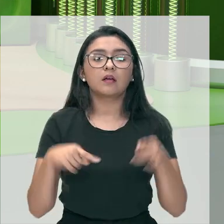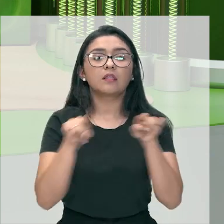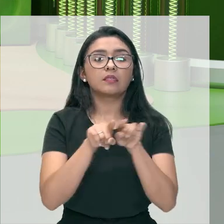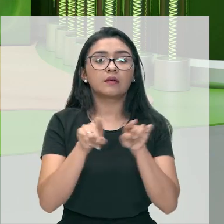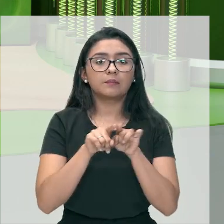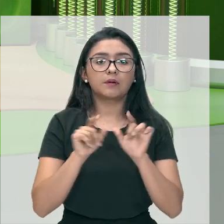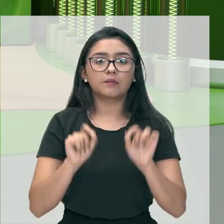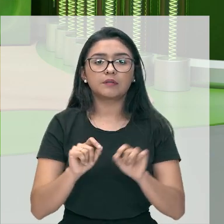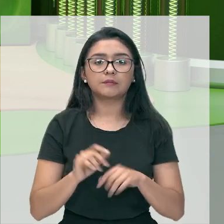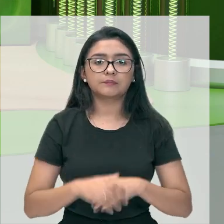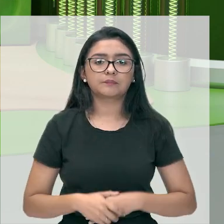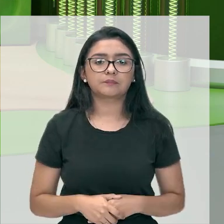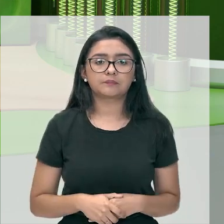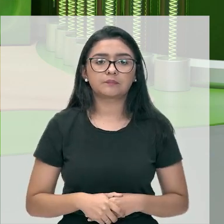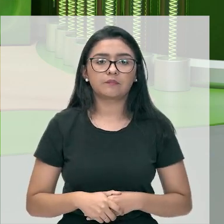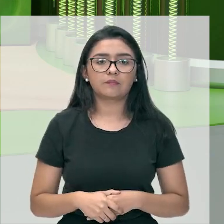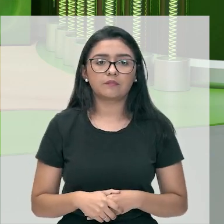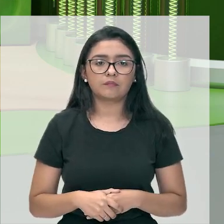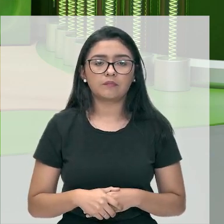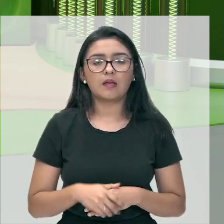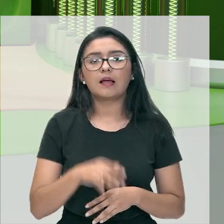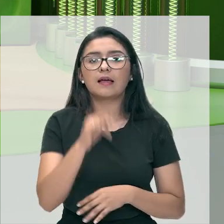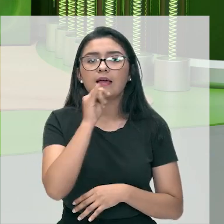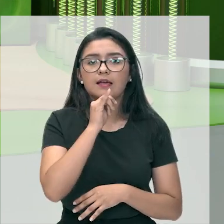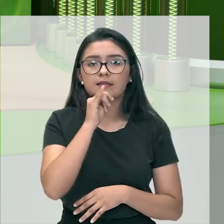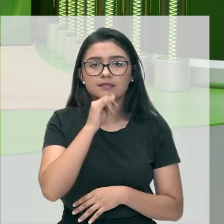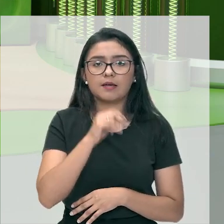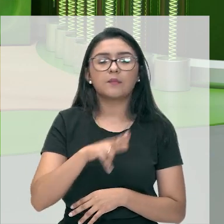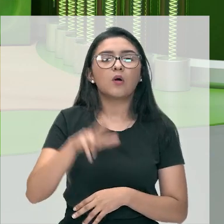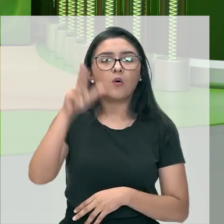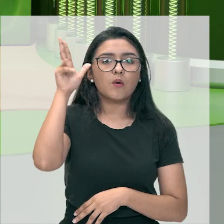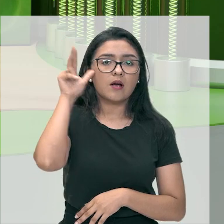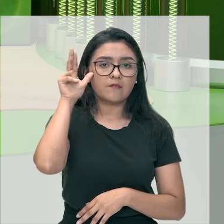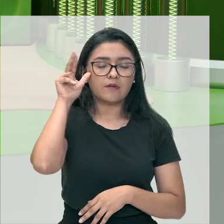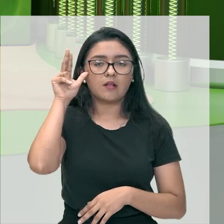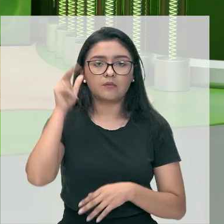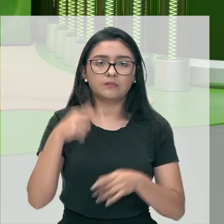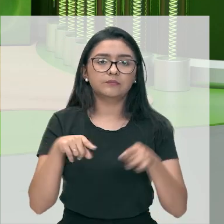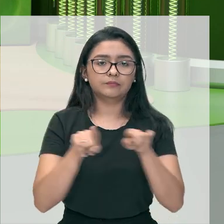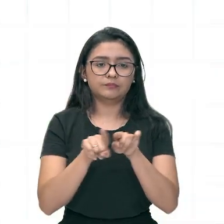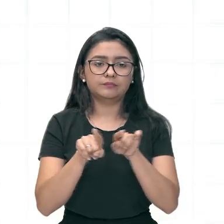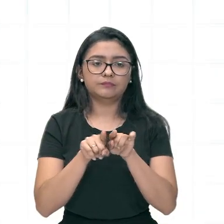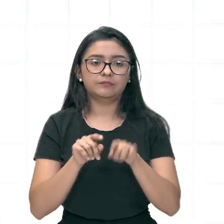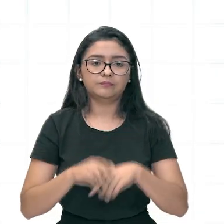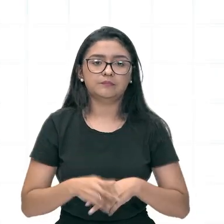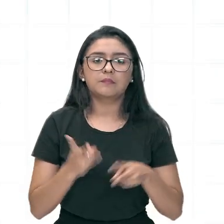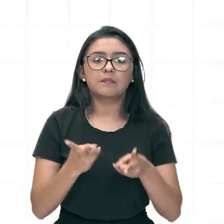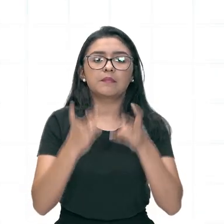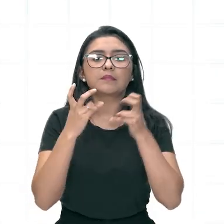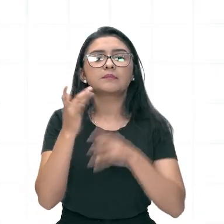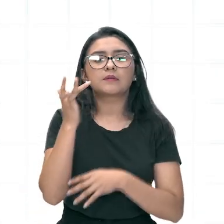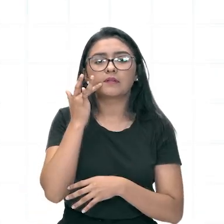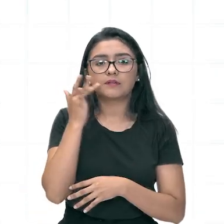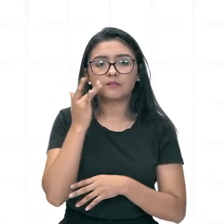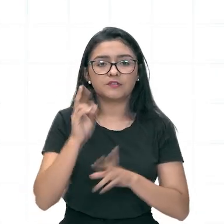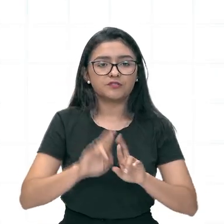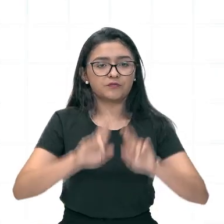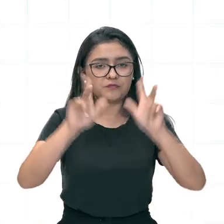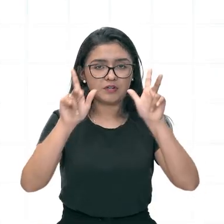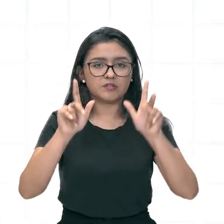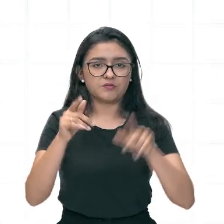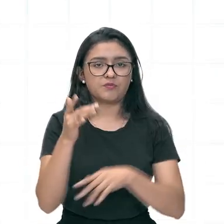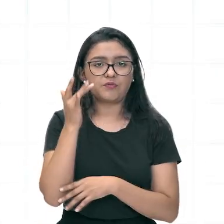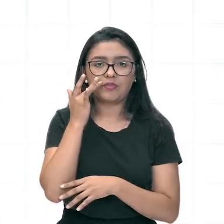os herbívoros, né, no caso do cavalo, o cavalo doméstico ali, como a gente pode observar. Observa aí a diferença que nós